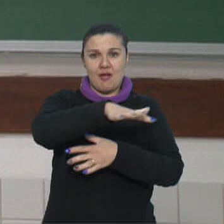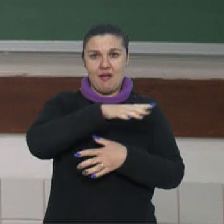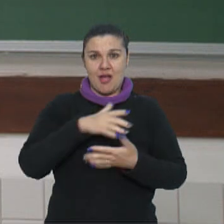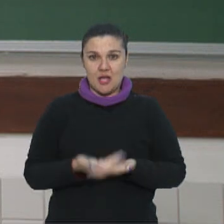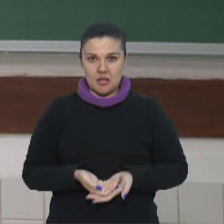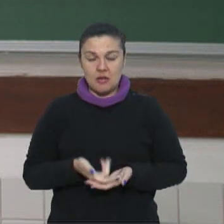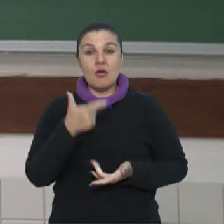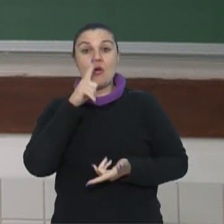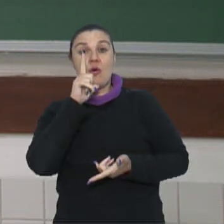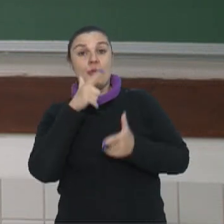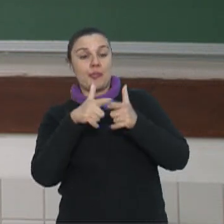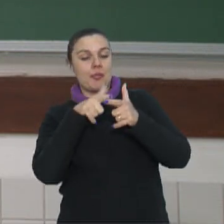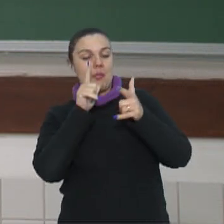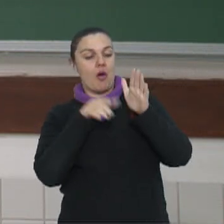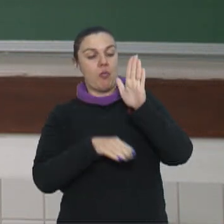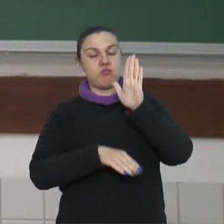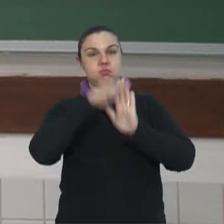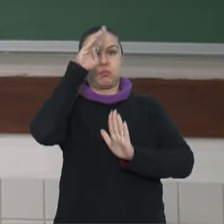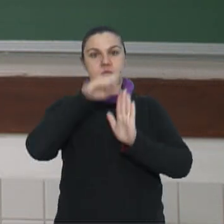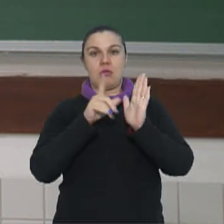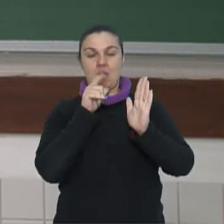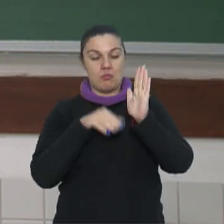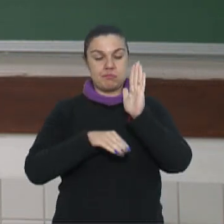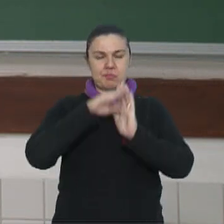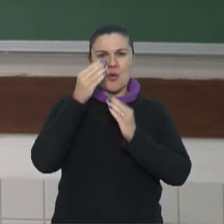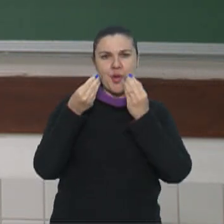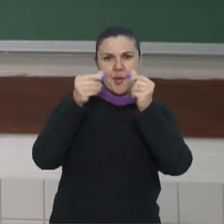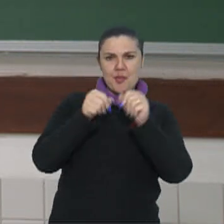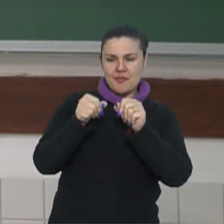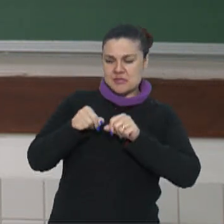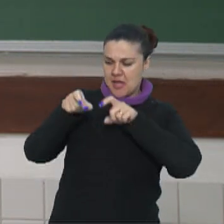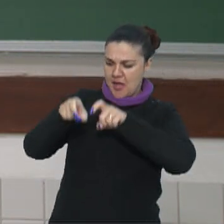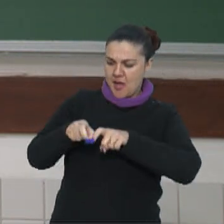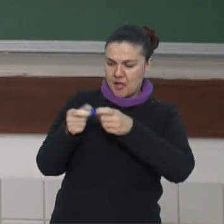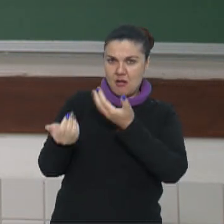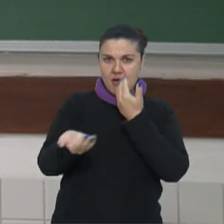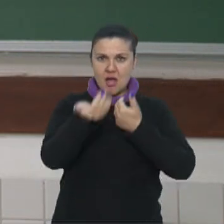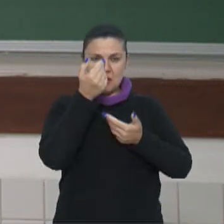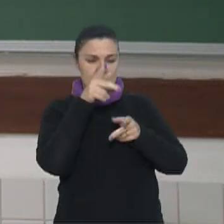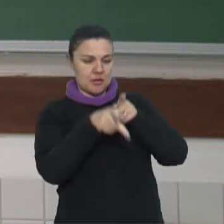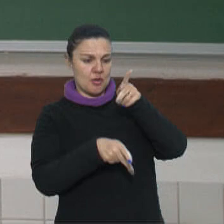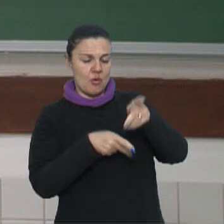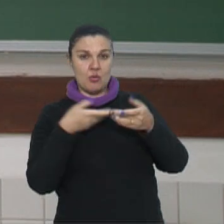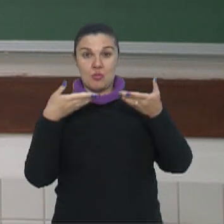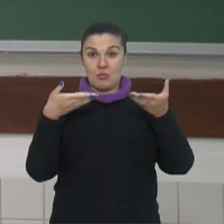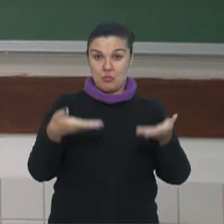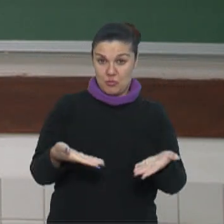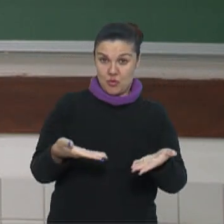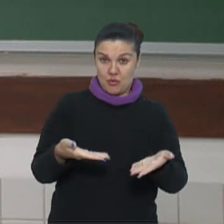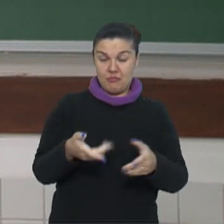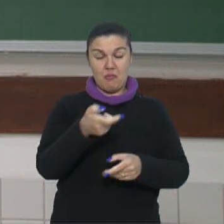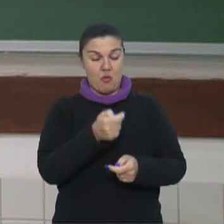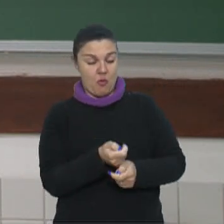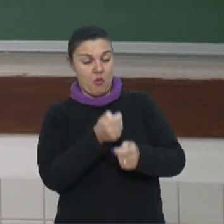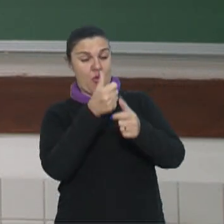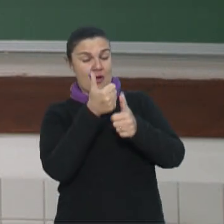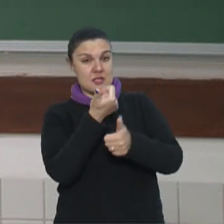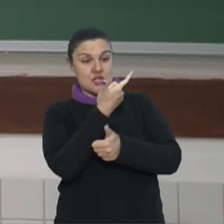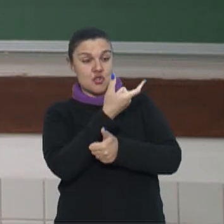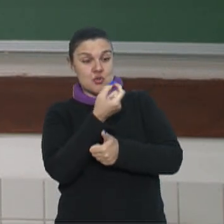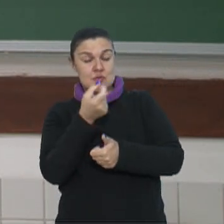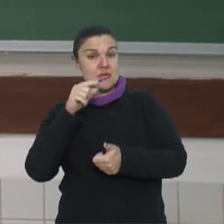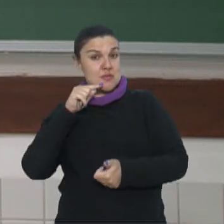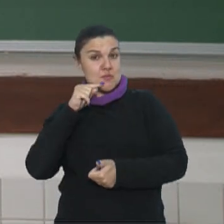com as enchentes, com a questão também da agricultura, para você alimentar uma população que chegou a quase 200 mil pessoas dentro